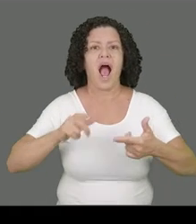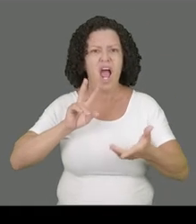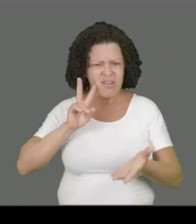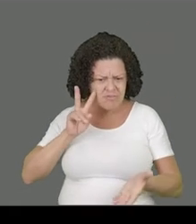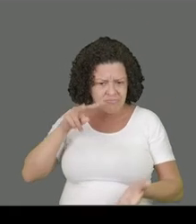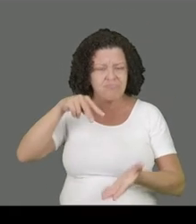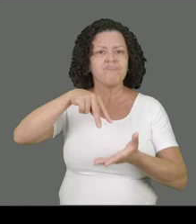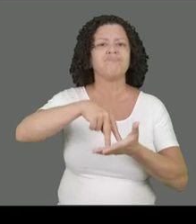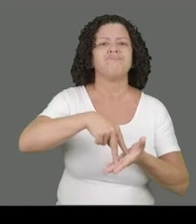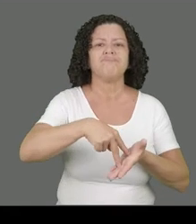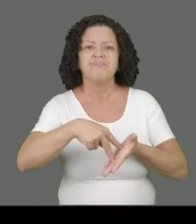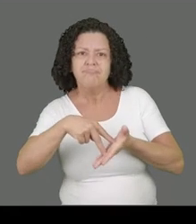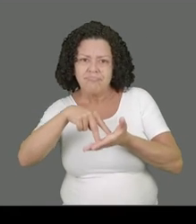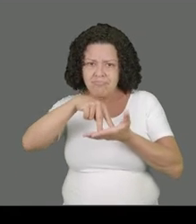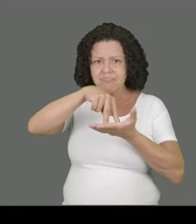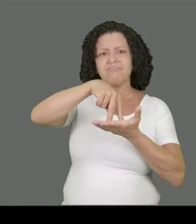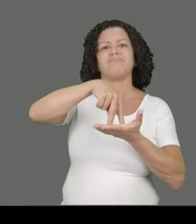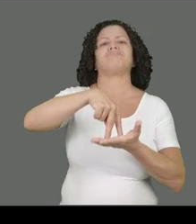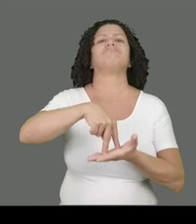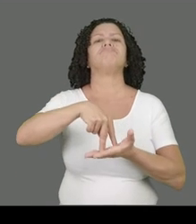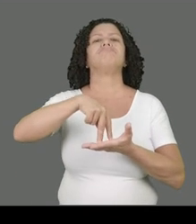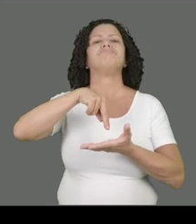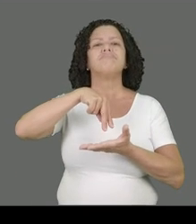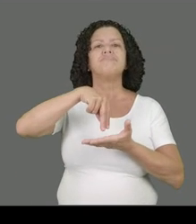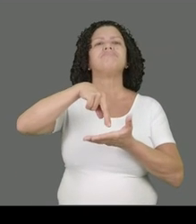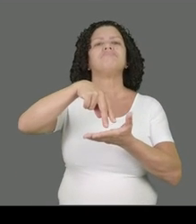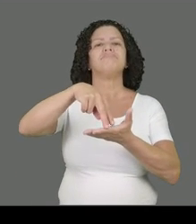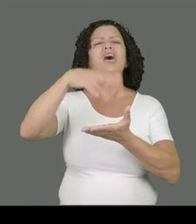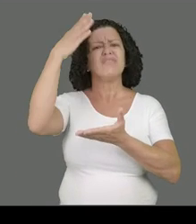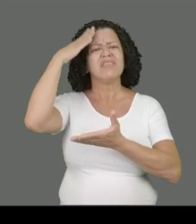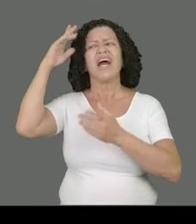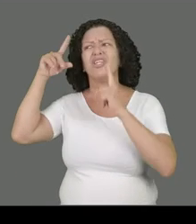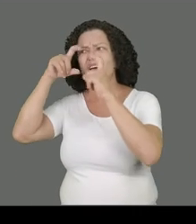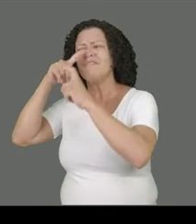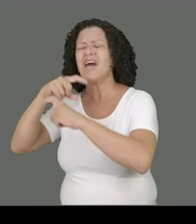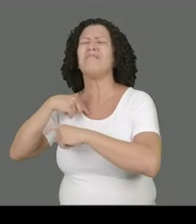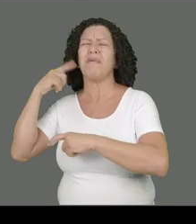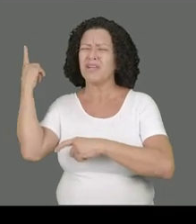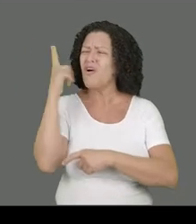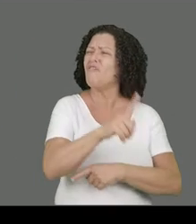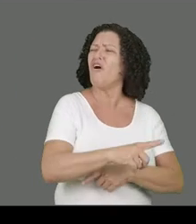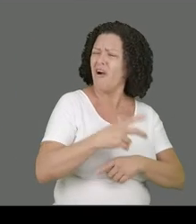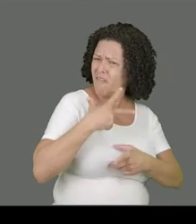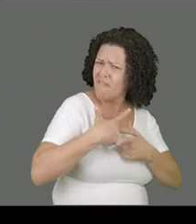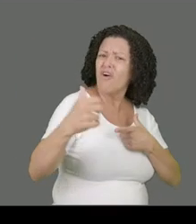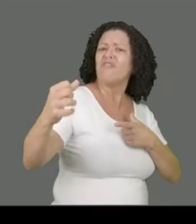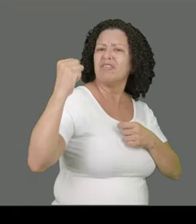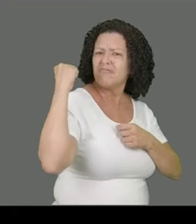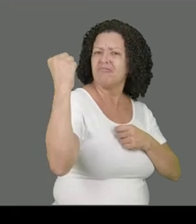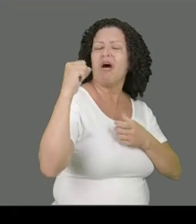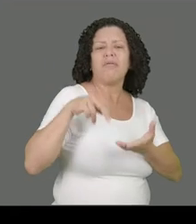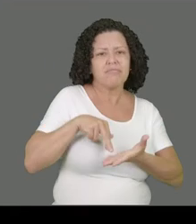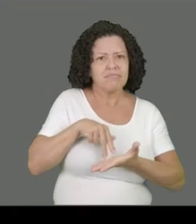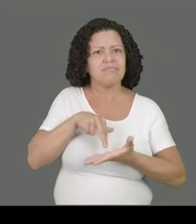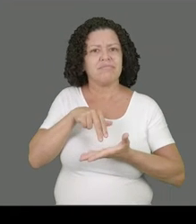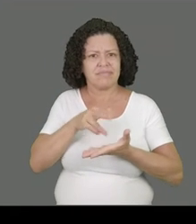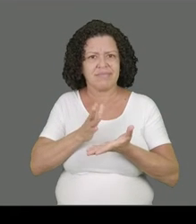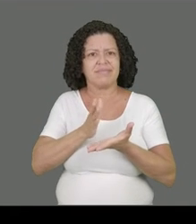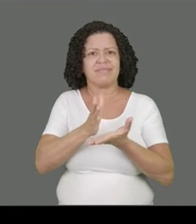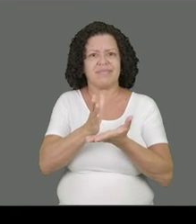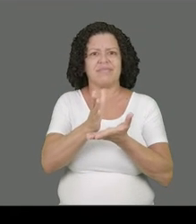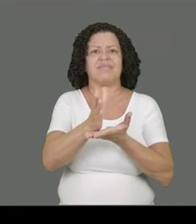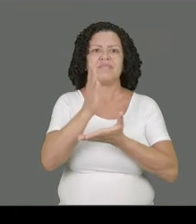de superar aquela dificuldade. Eles vão estar ao nosso lado. Eles inclusive nos dizem